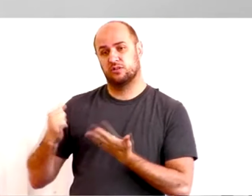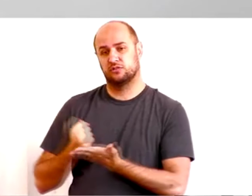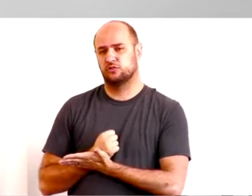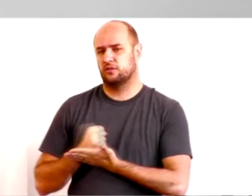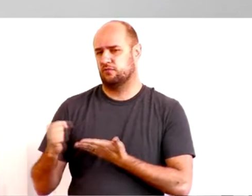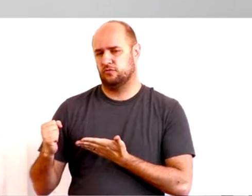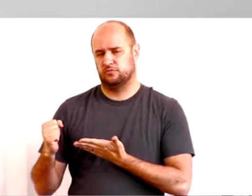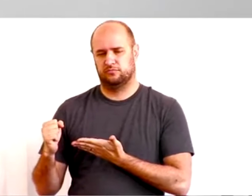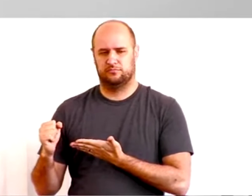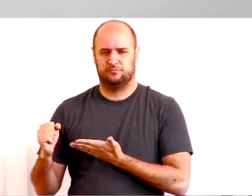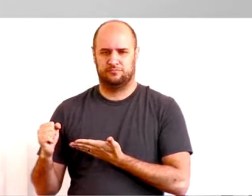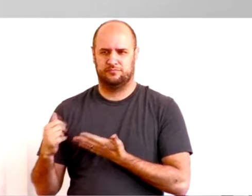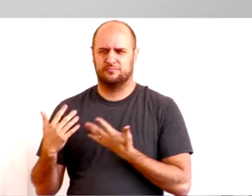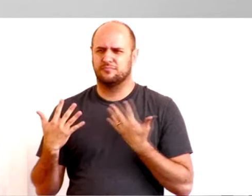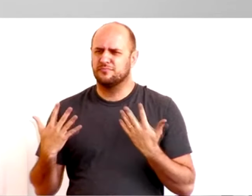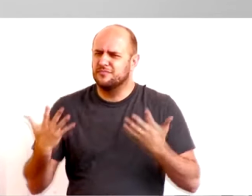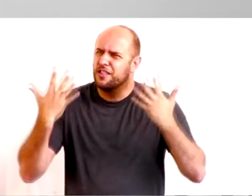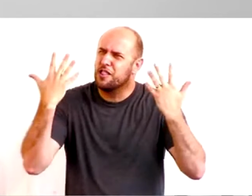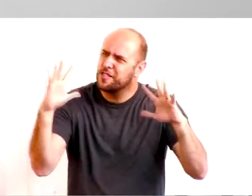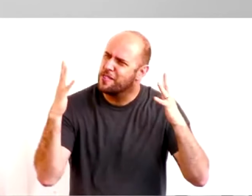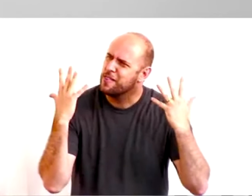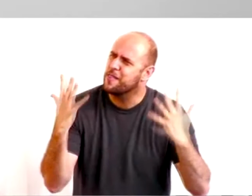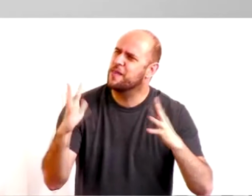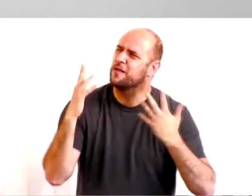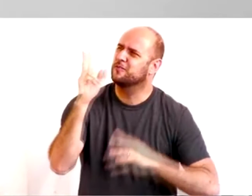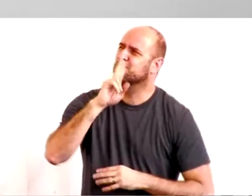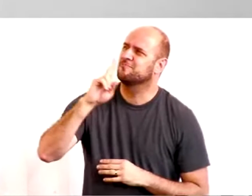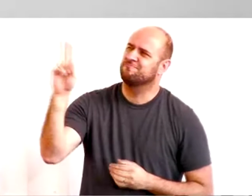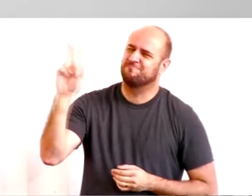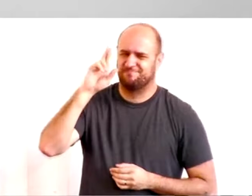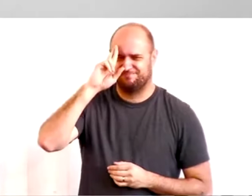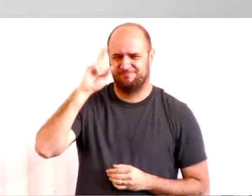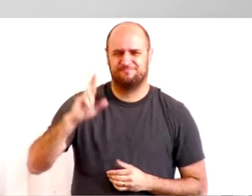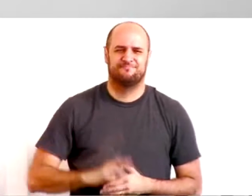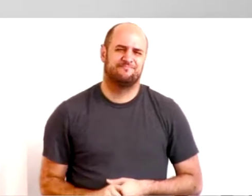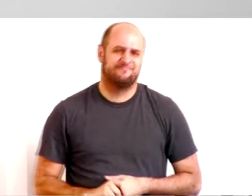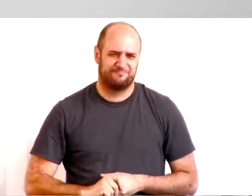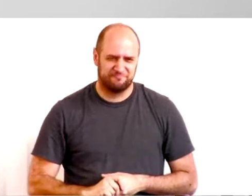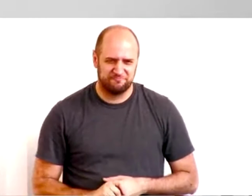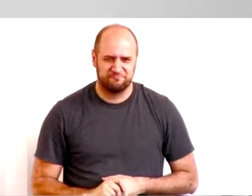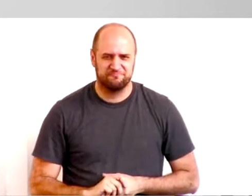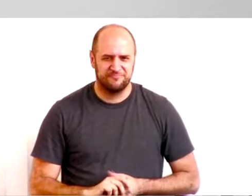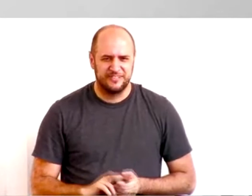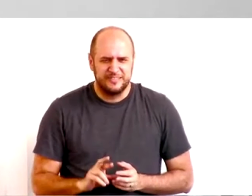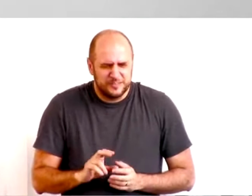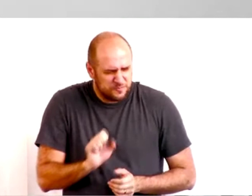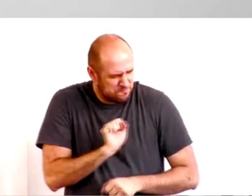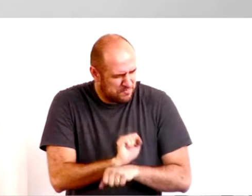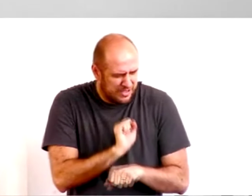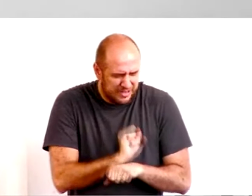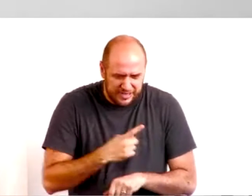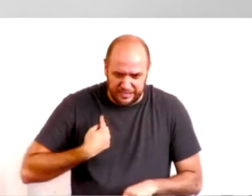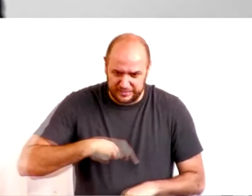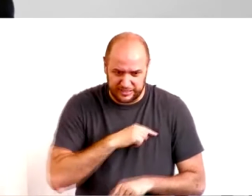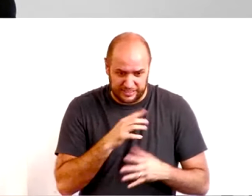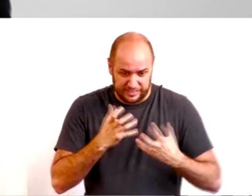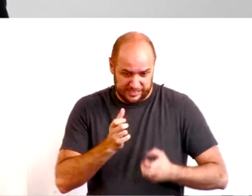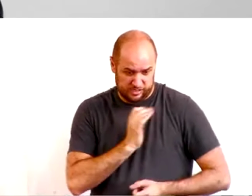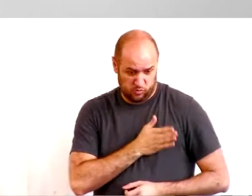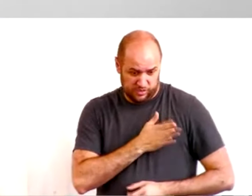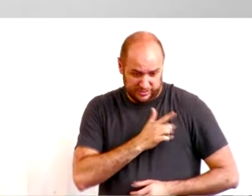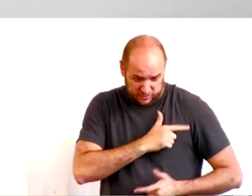passaram. Louvado seja o nosso Deus. Queridos, toda a esperança de termos corações